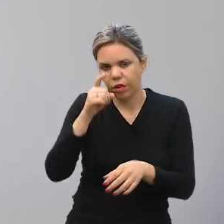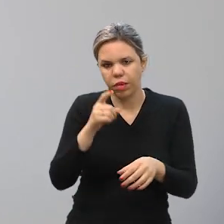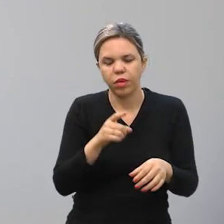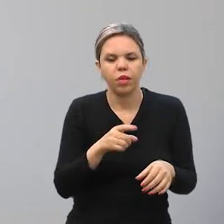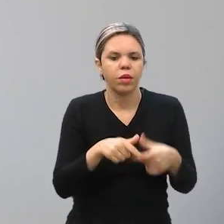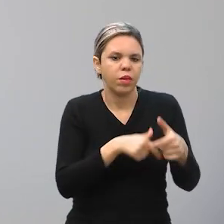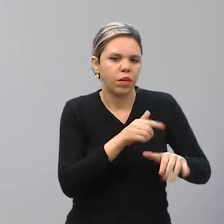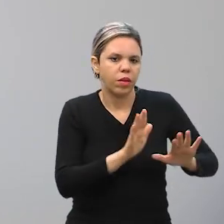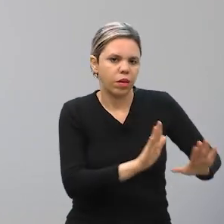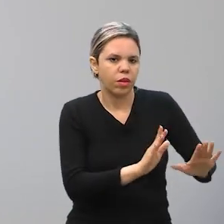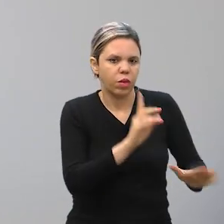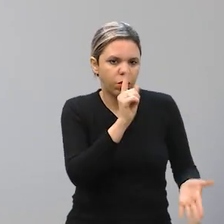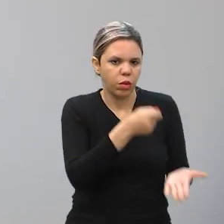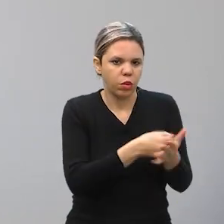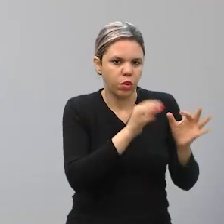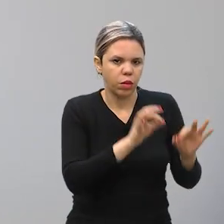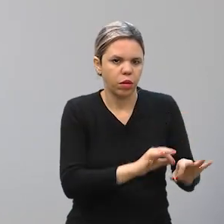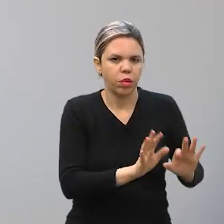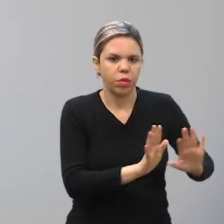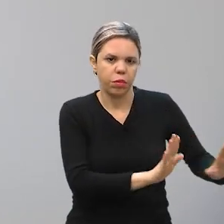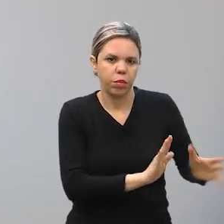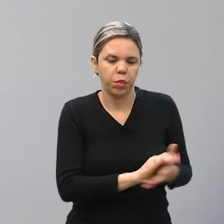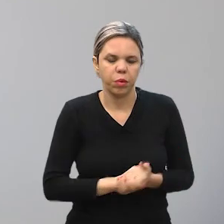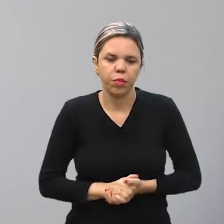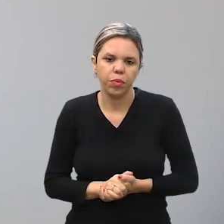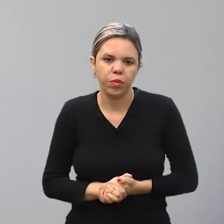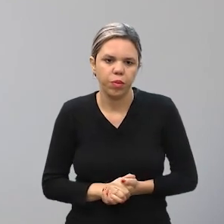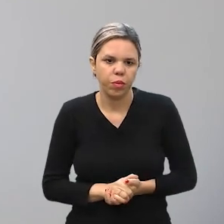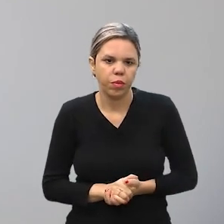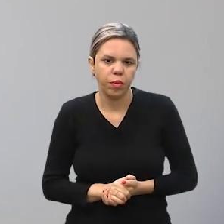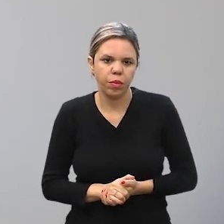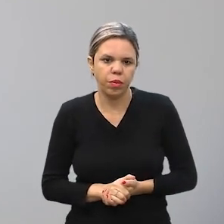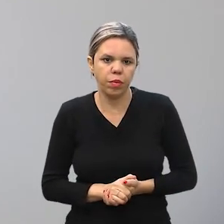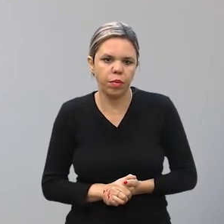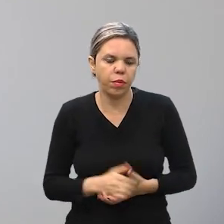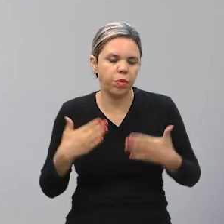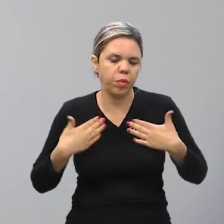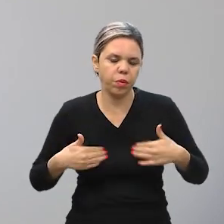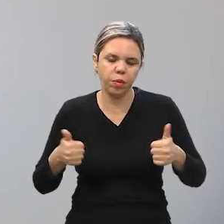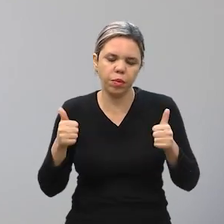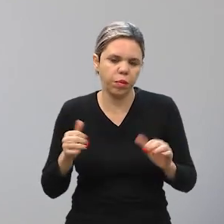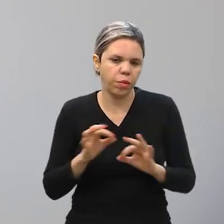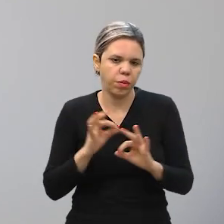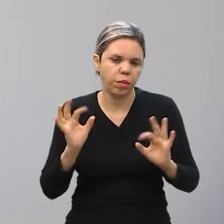tem tudo garantido por outros. Então você fica tranquilo.